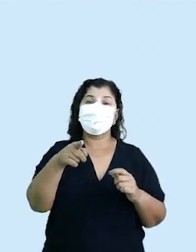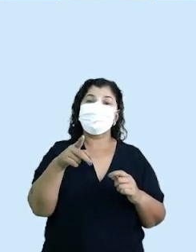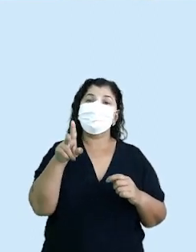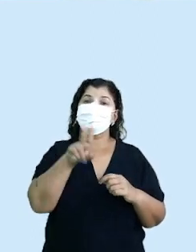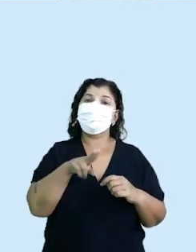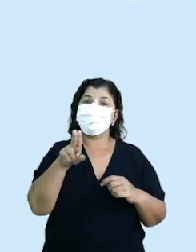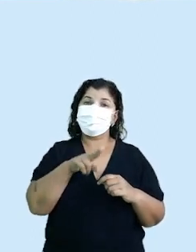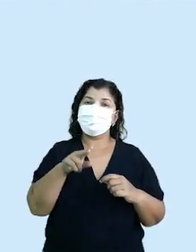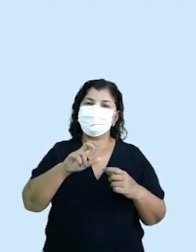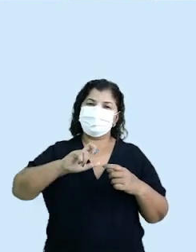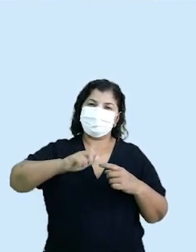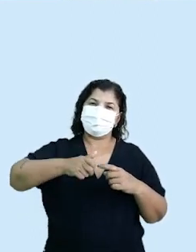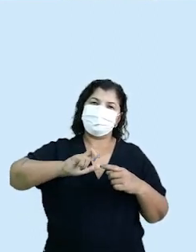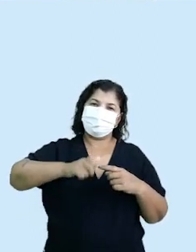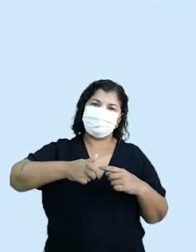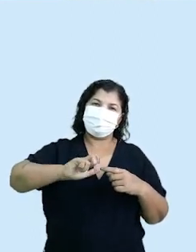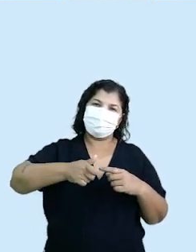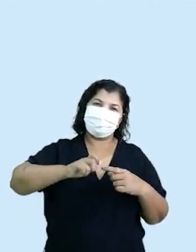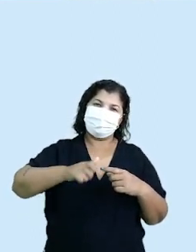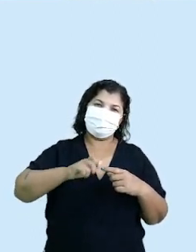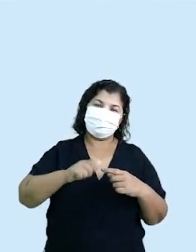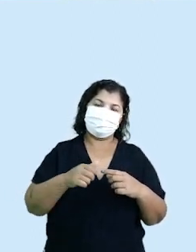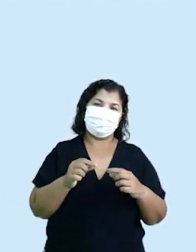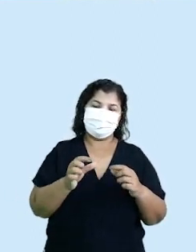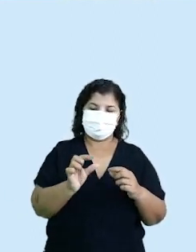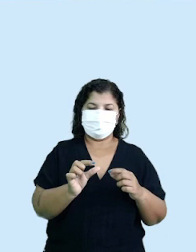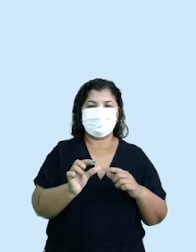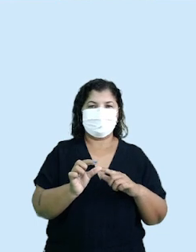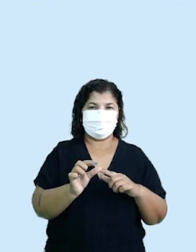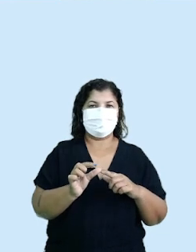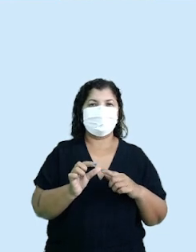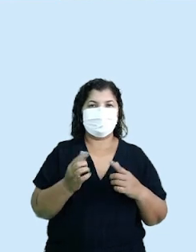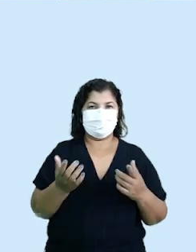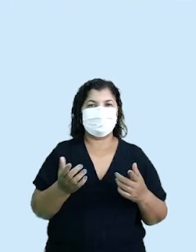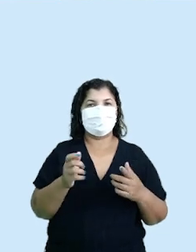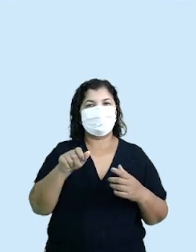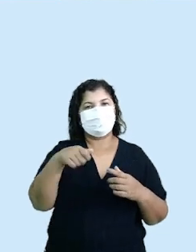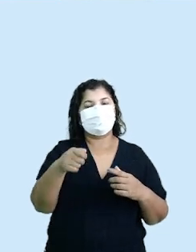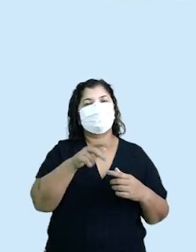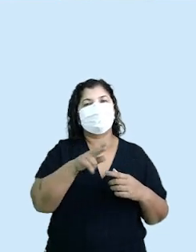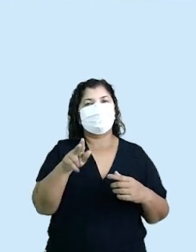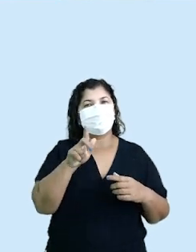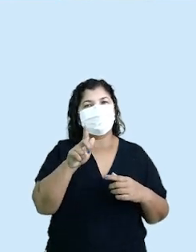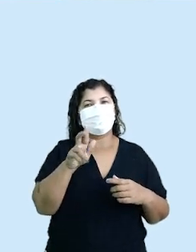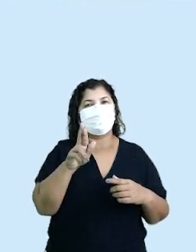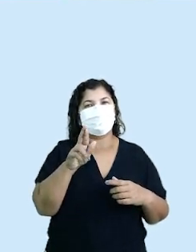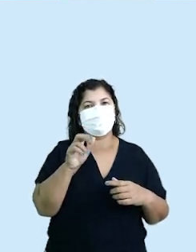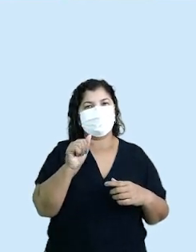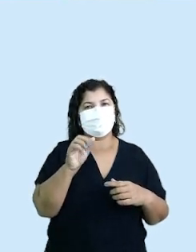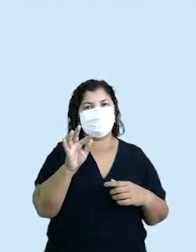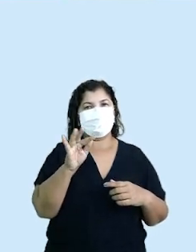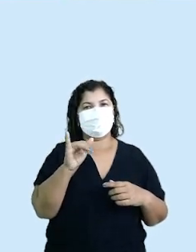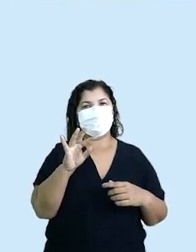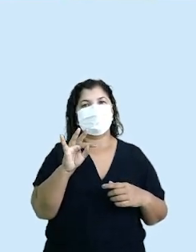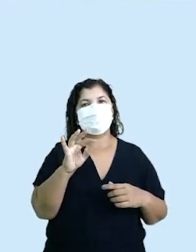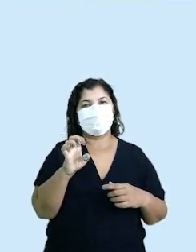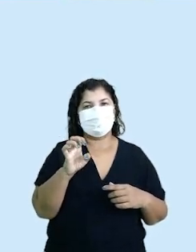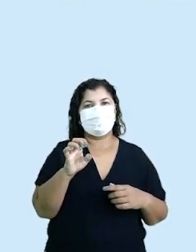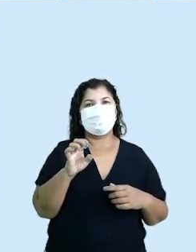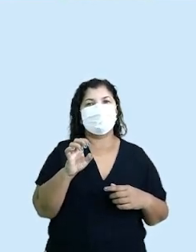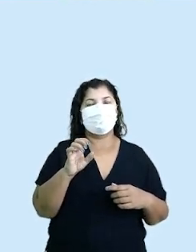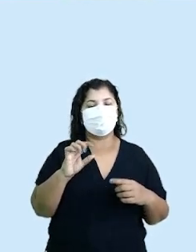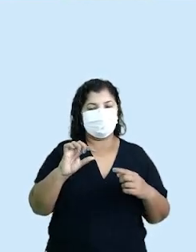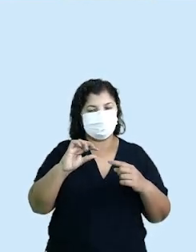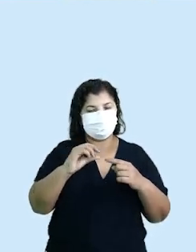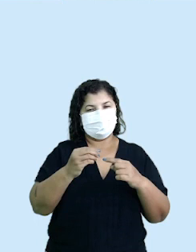sua lapiseira, a gente chama de grafite aqui no estado de Pernambuco, o nome é lapiseira, né? Grafite é só a ponta que